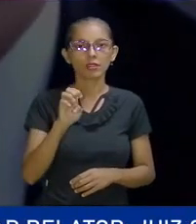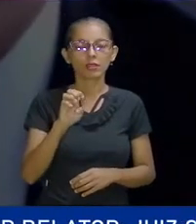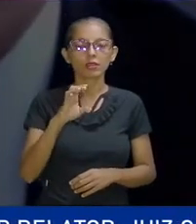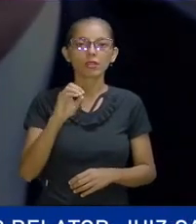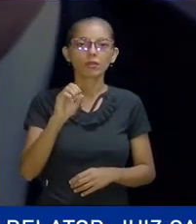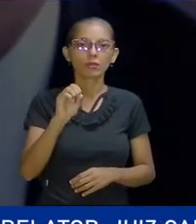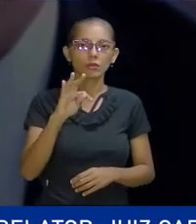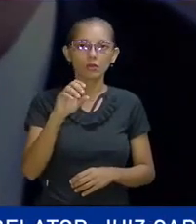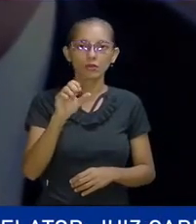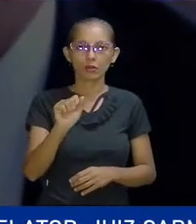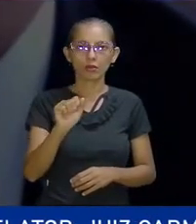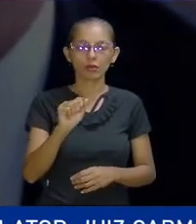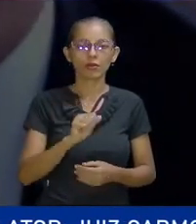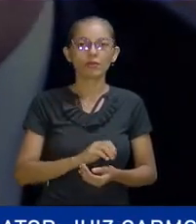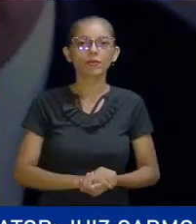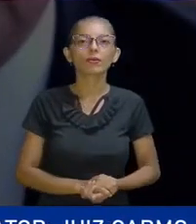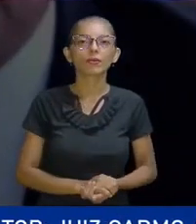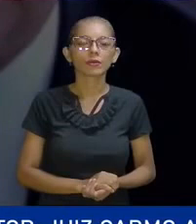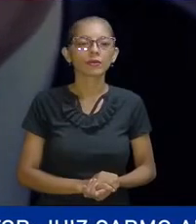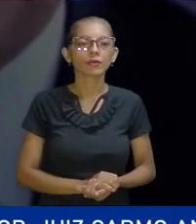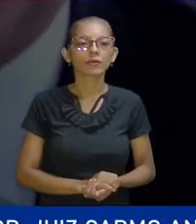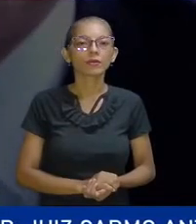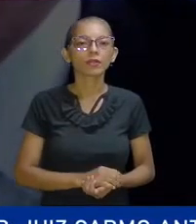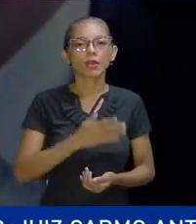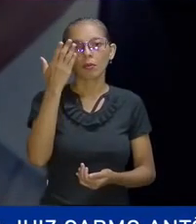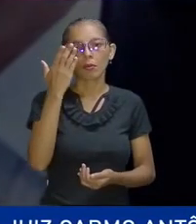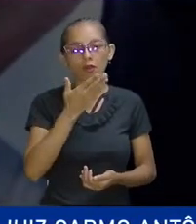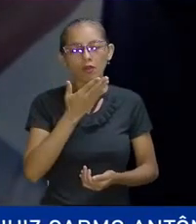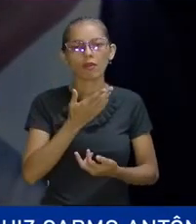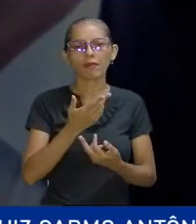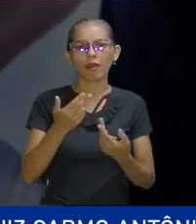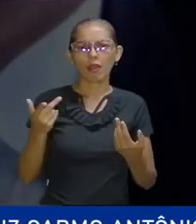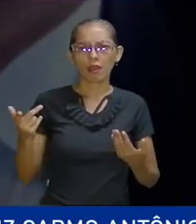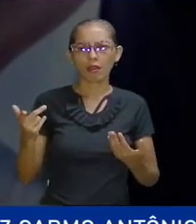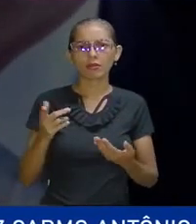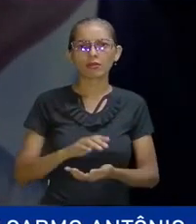Os autos são robustas, as provas colacionadas,